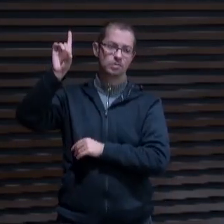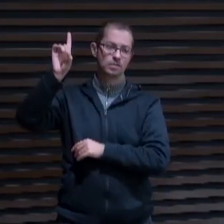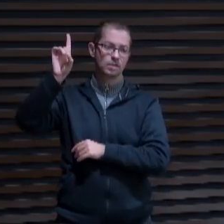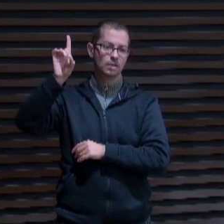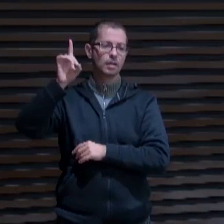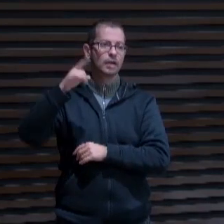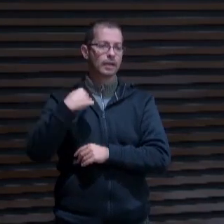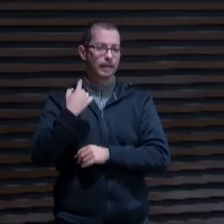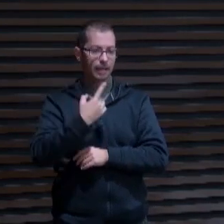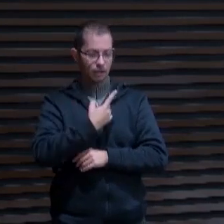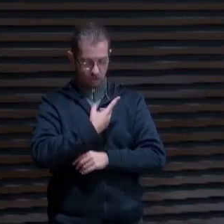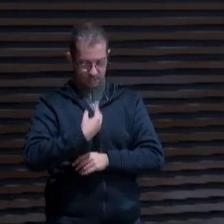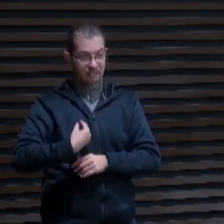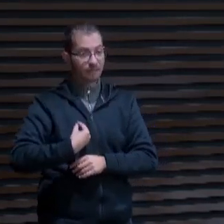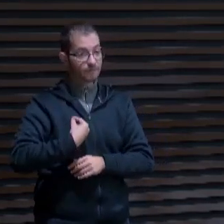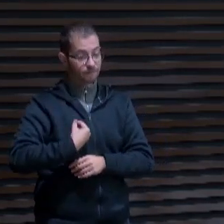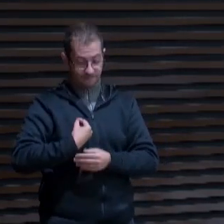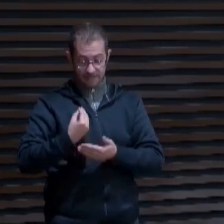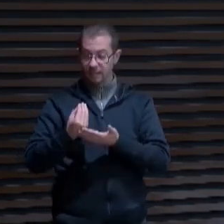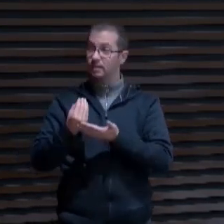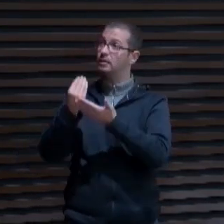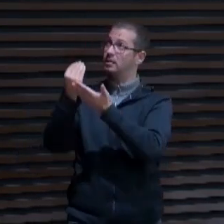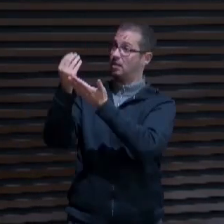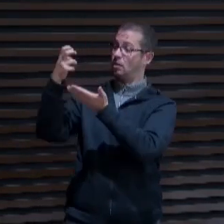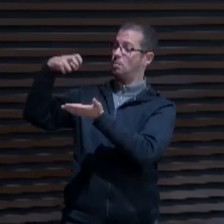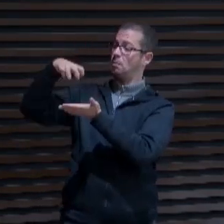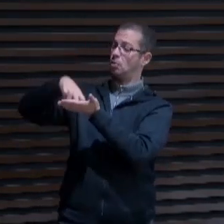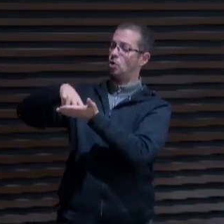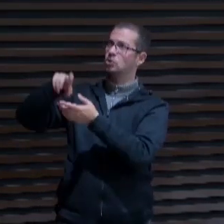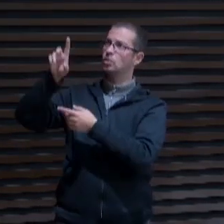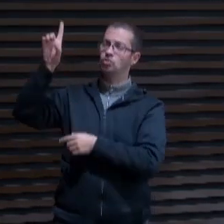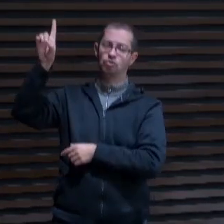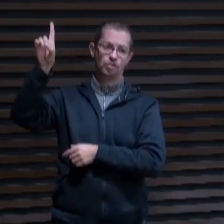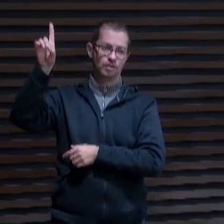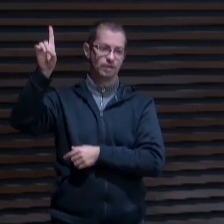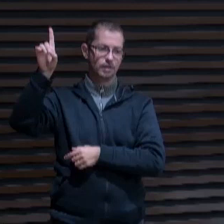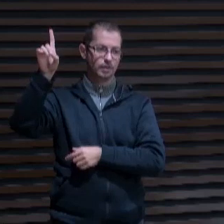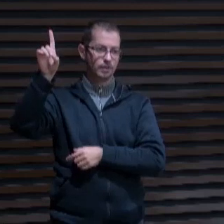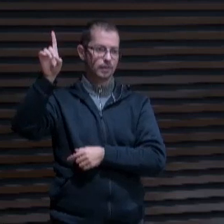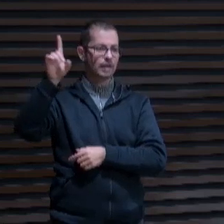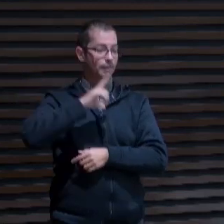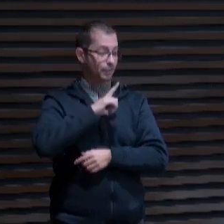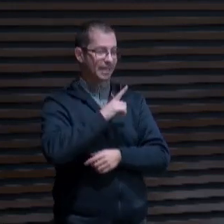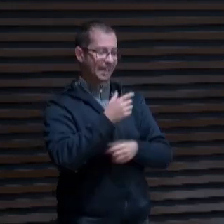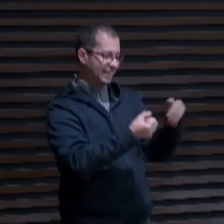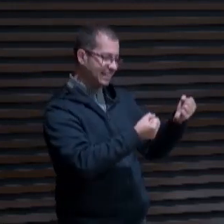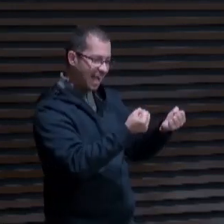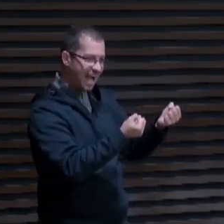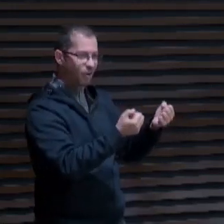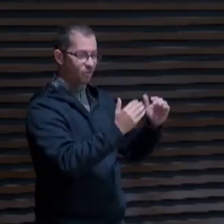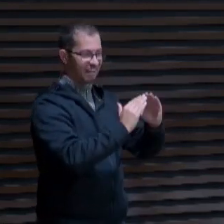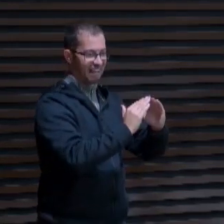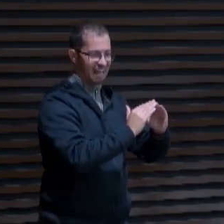bens como algo que nós nos prostraremos. Mas eu não me prostro diante dos meus bens, mas o tempo que você